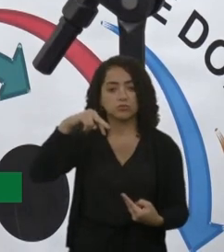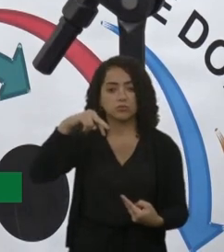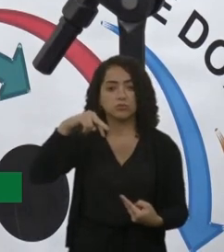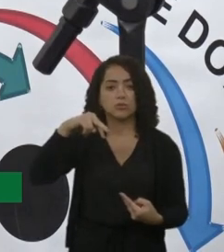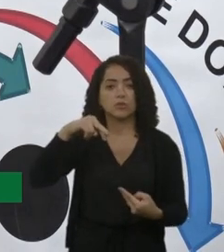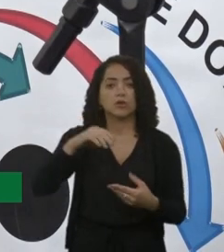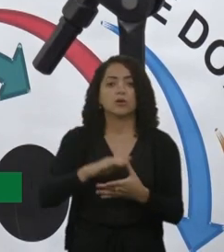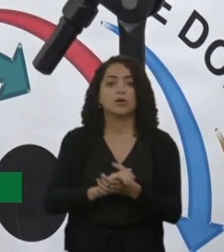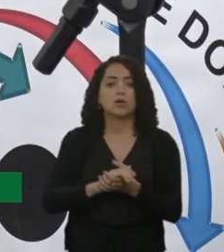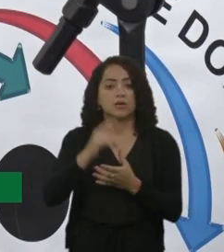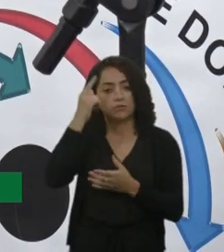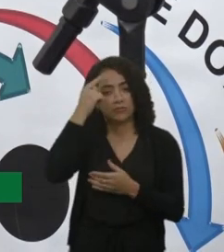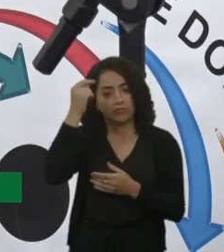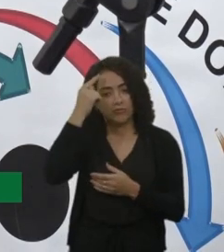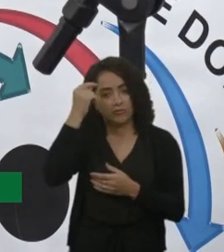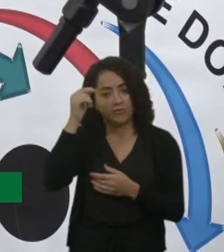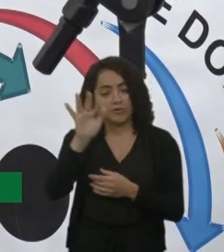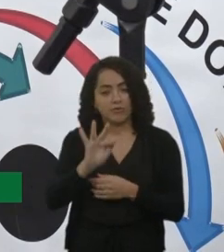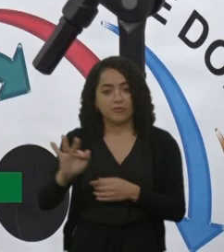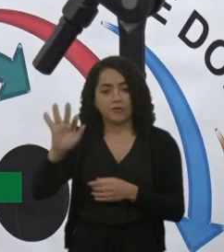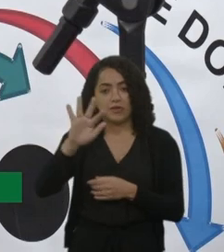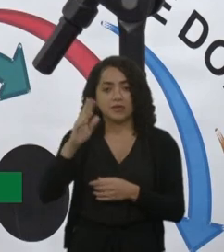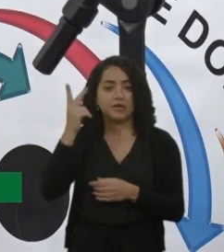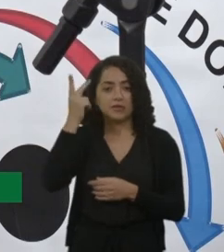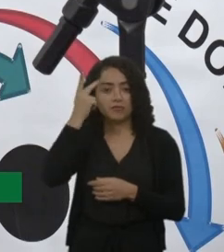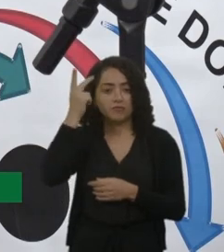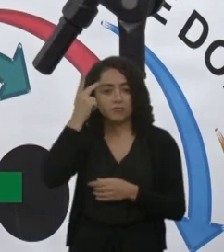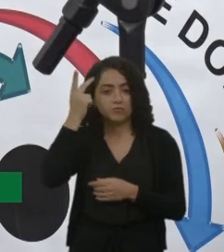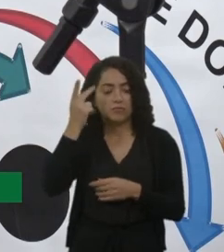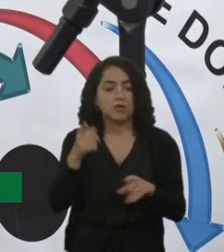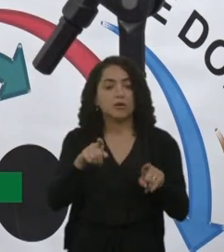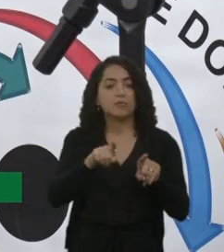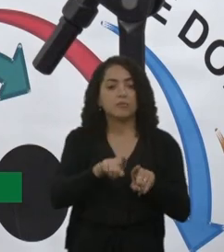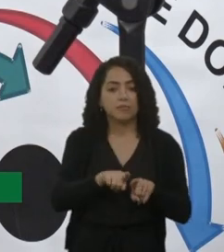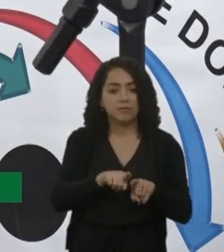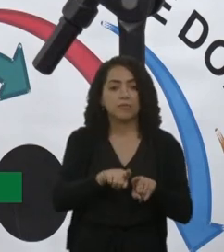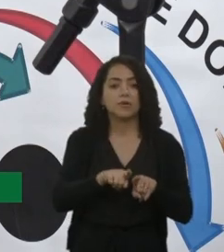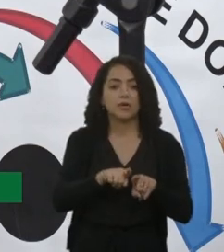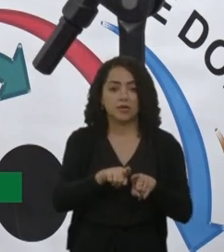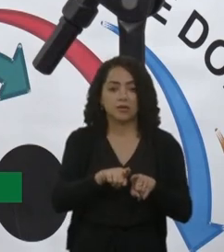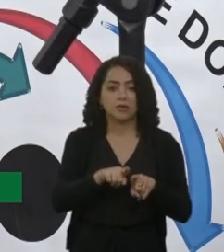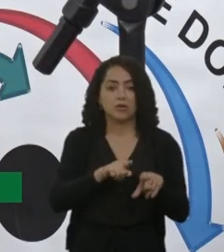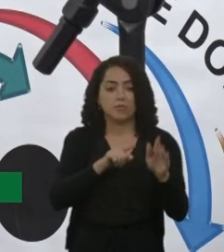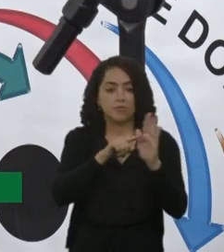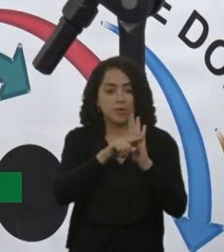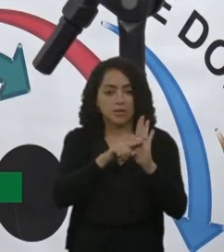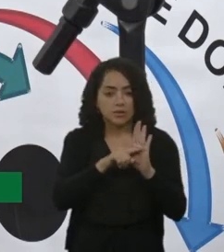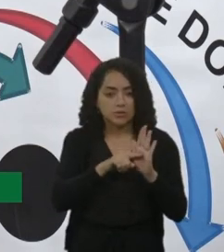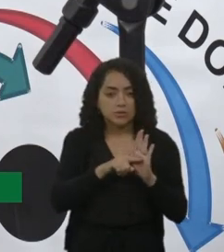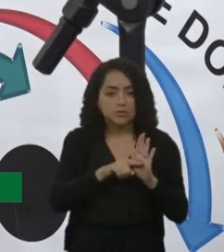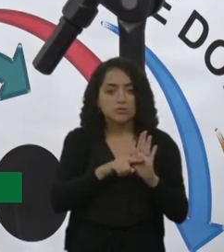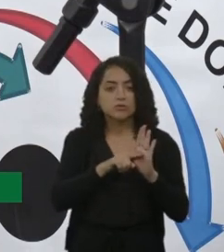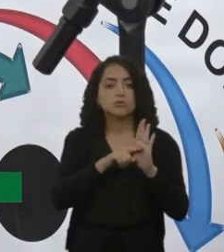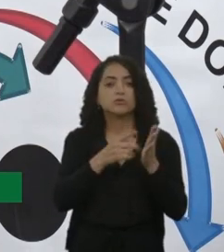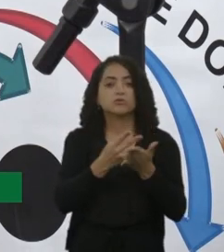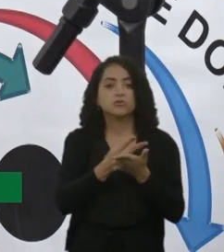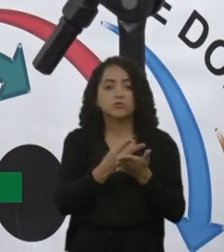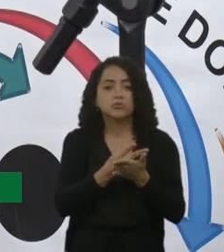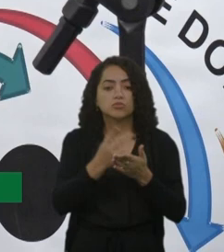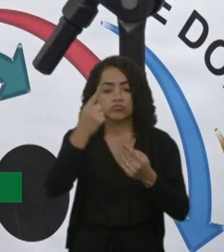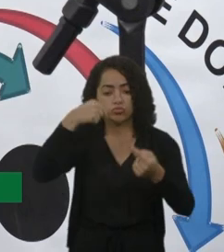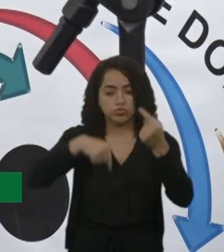de São Paulo, geneticista e membro afiliado da Sociedade para o Estudo dos Erros Inatos do